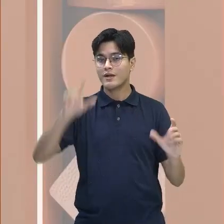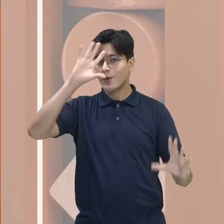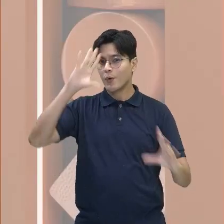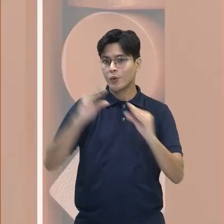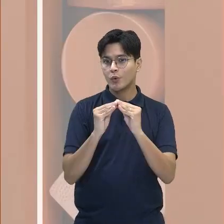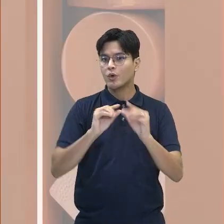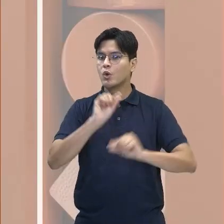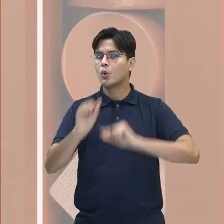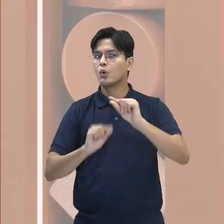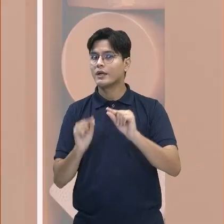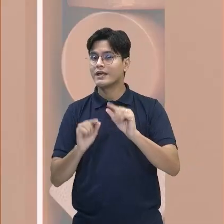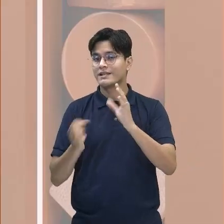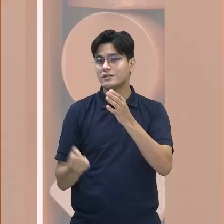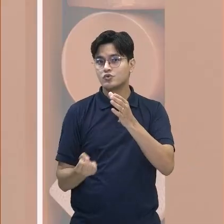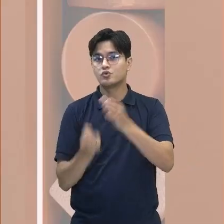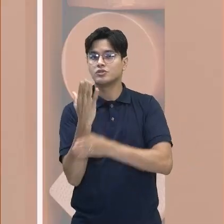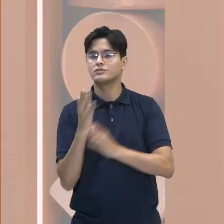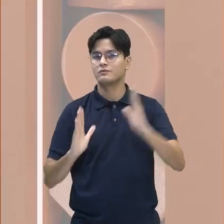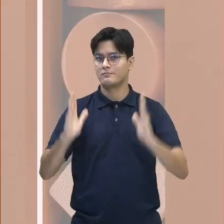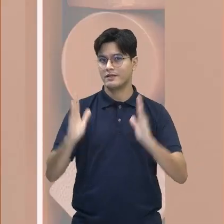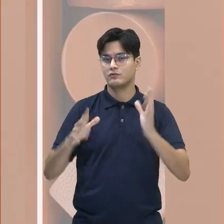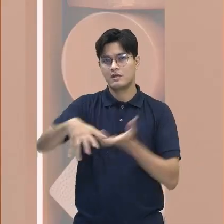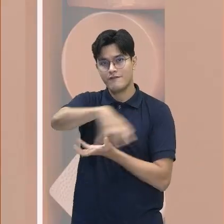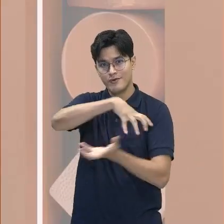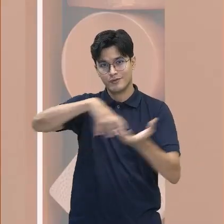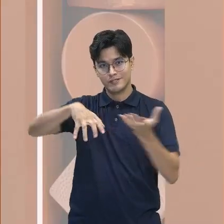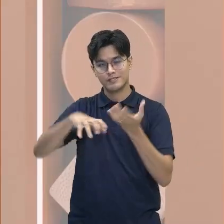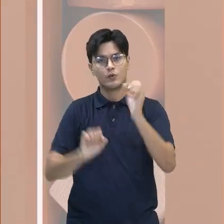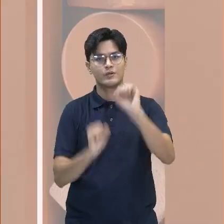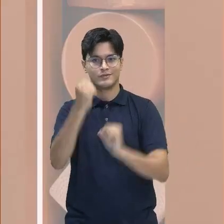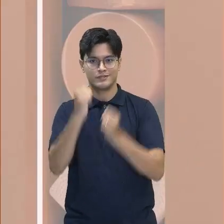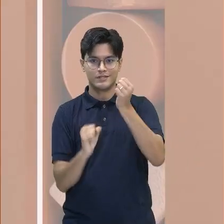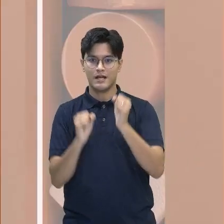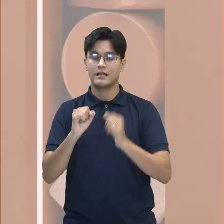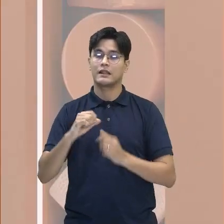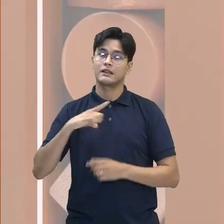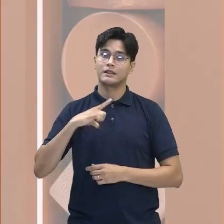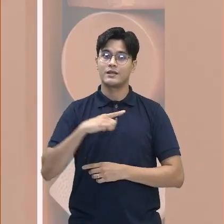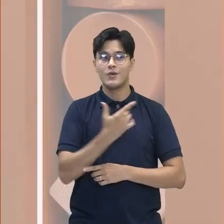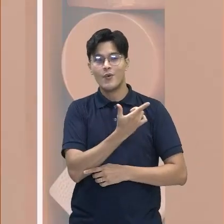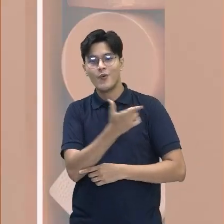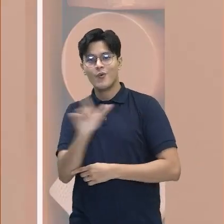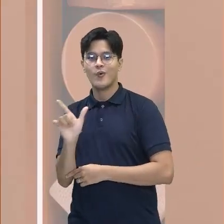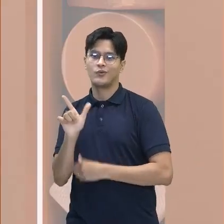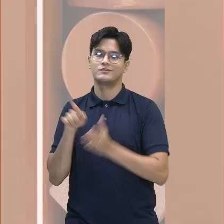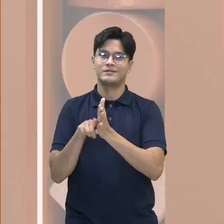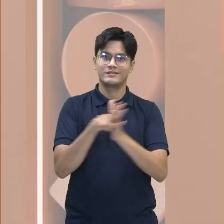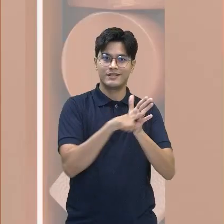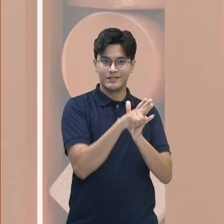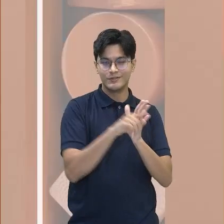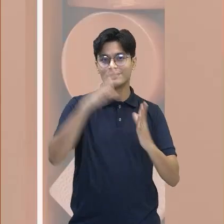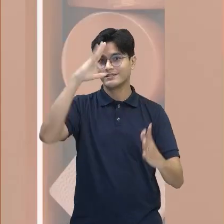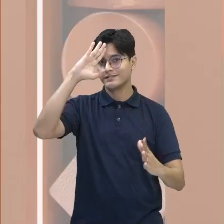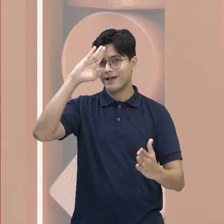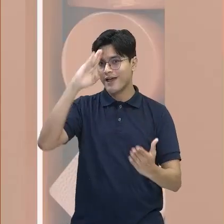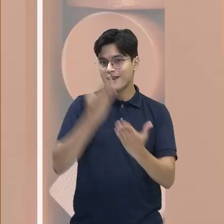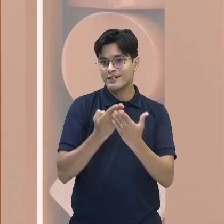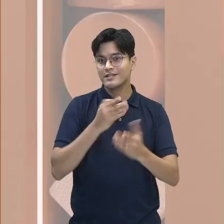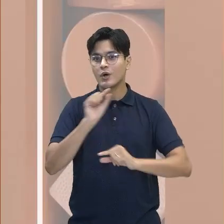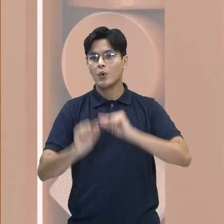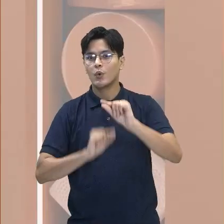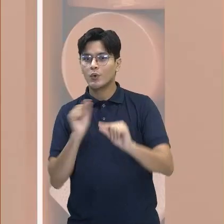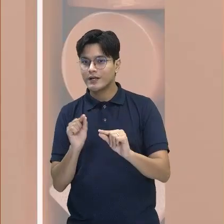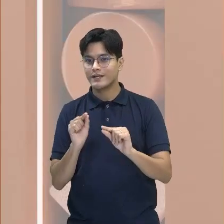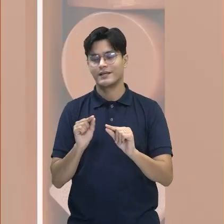afirmar que a globalização surge na década de 70, quando a gente tem um maior avanço das tecnologias, né, da internet,